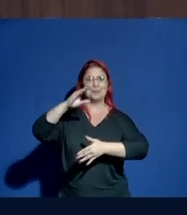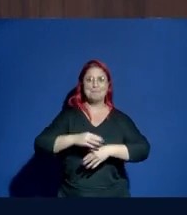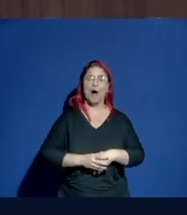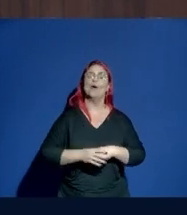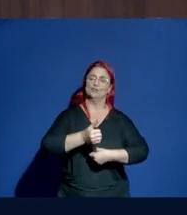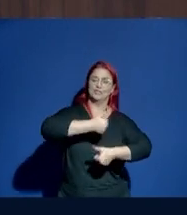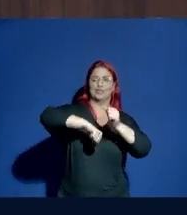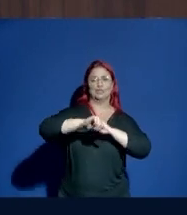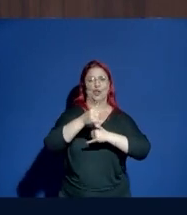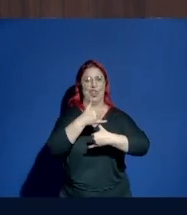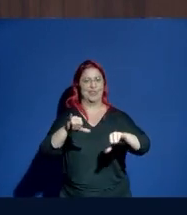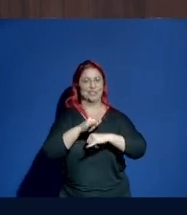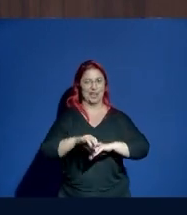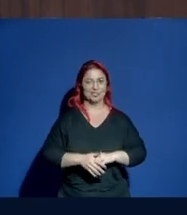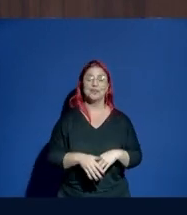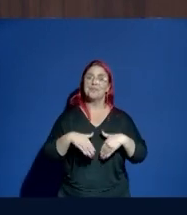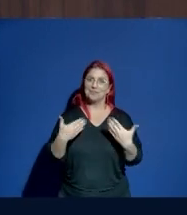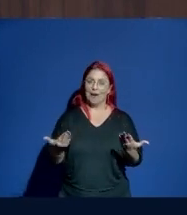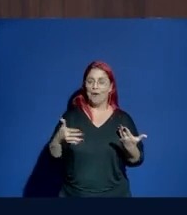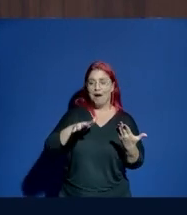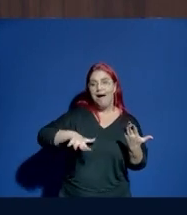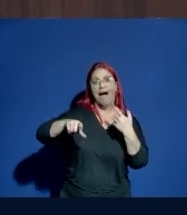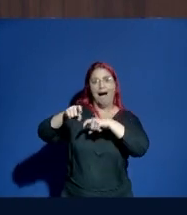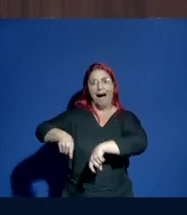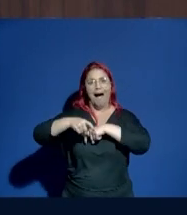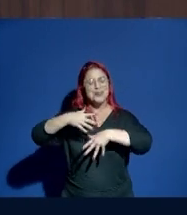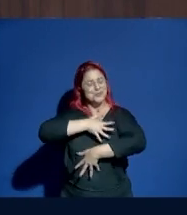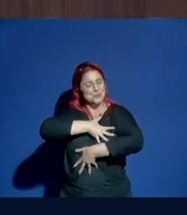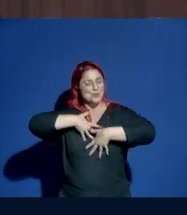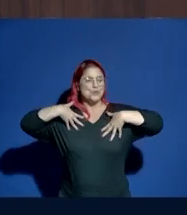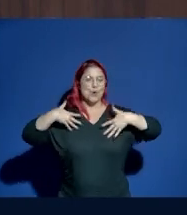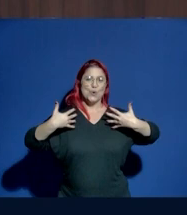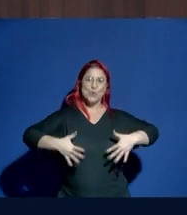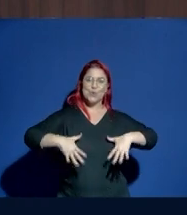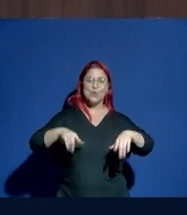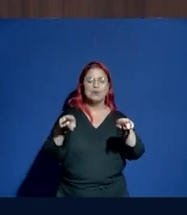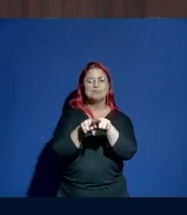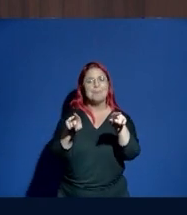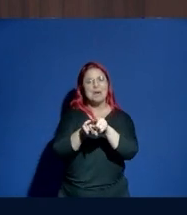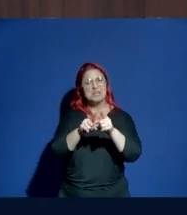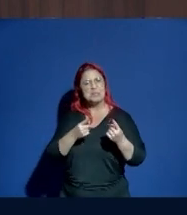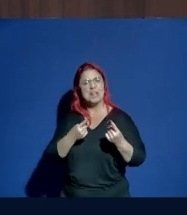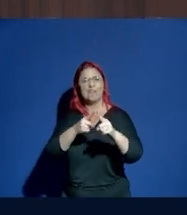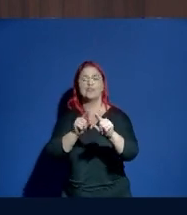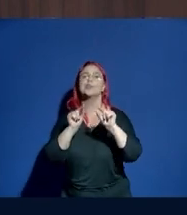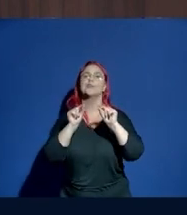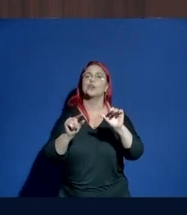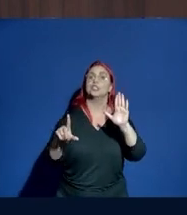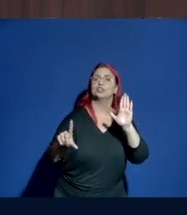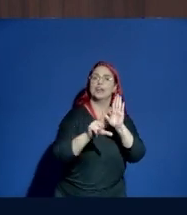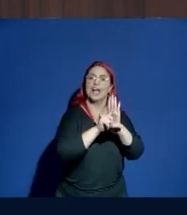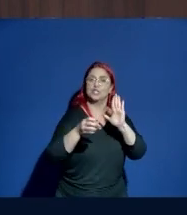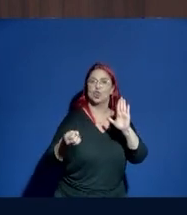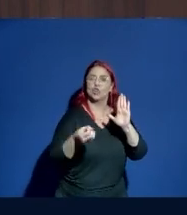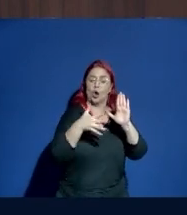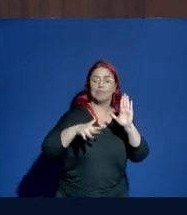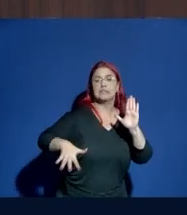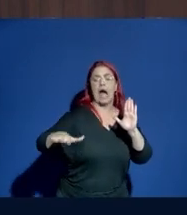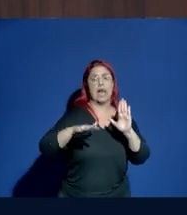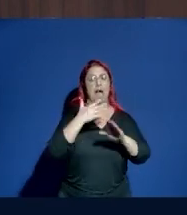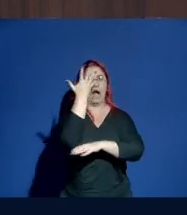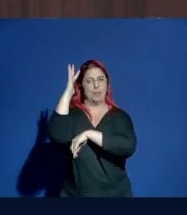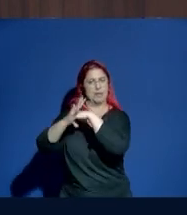energética magro menos enchendo de orgulho vamos suplantar os nossos desafios o desafio da regularização ambiental